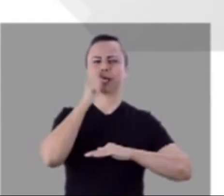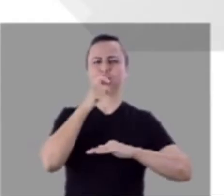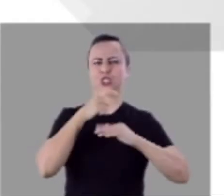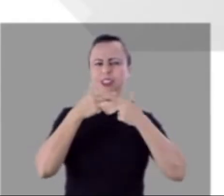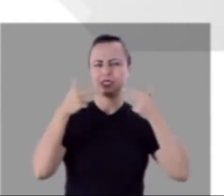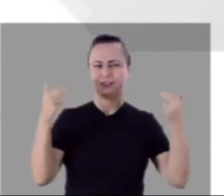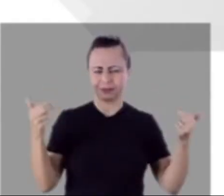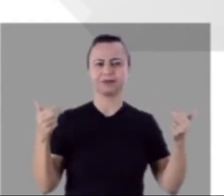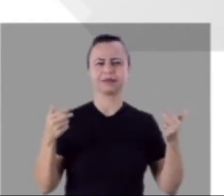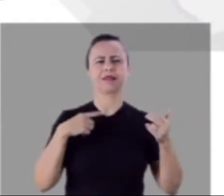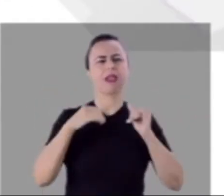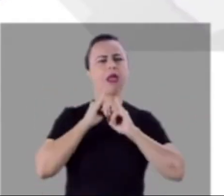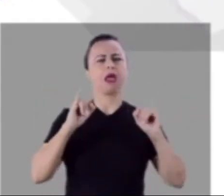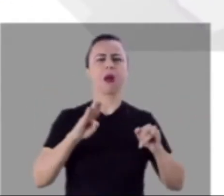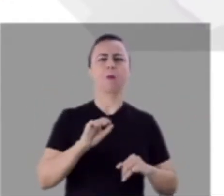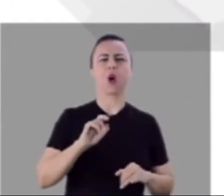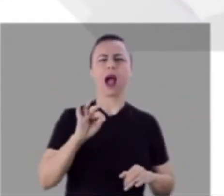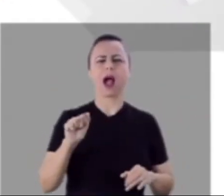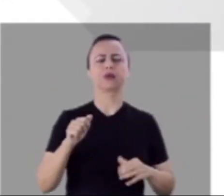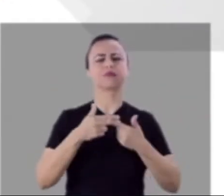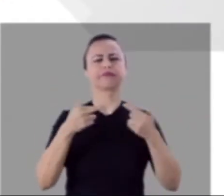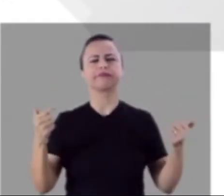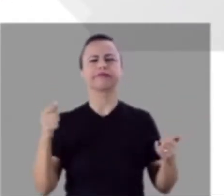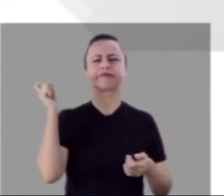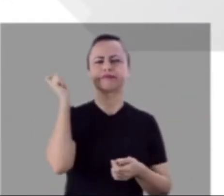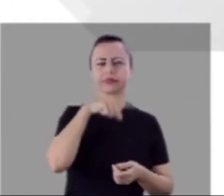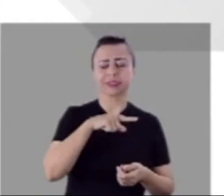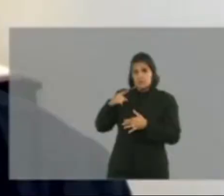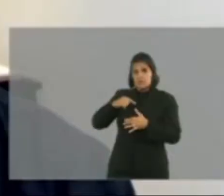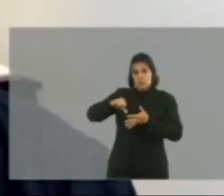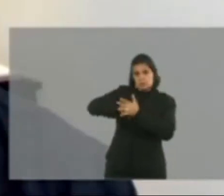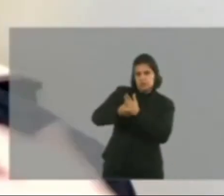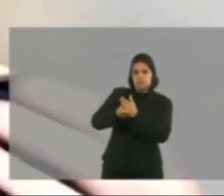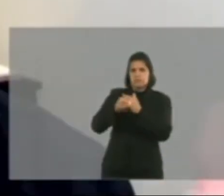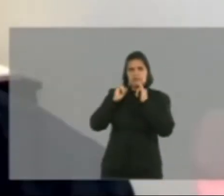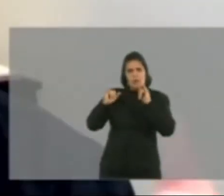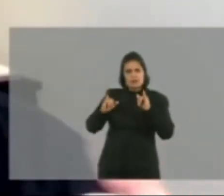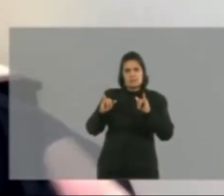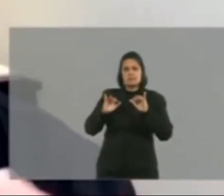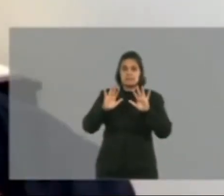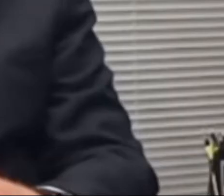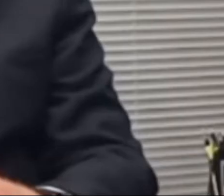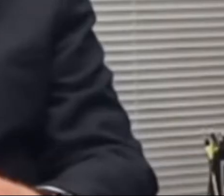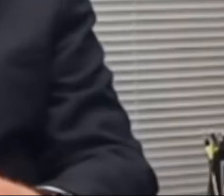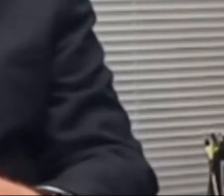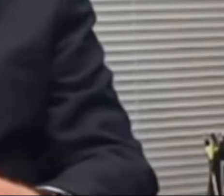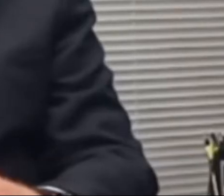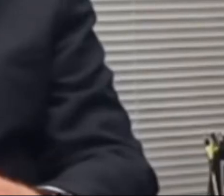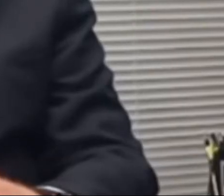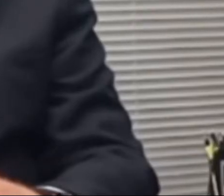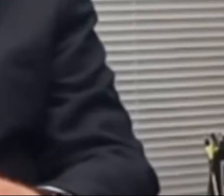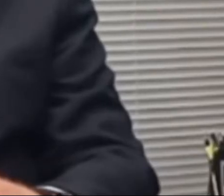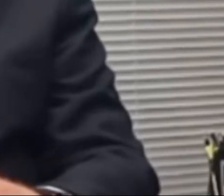concientizar as pessoas sobre os prejuízos causados pelas notícias falsas durante estas eleições ninguém